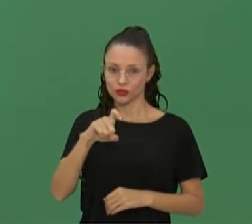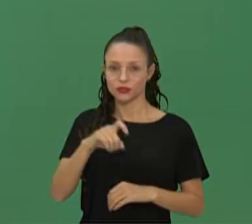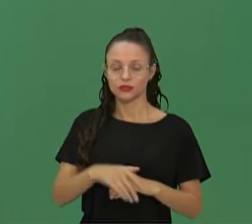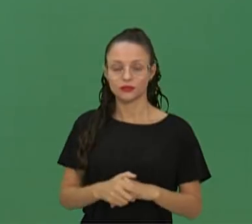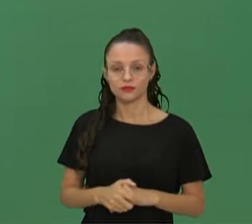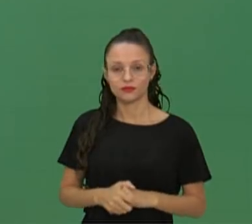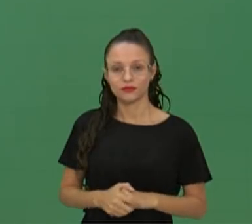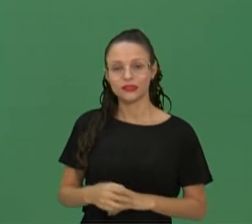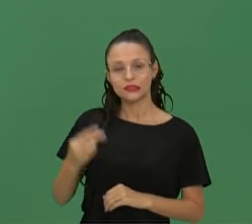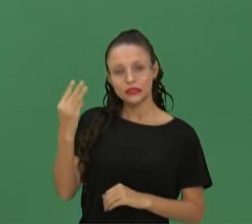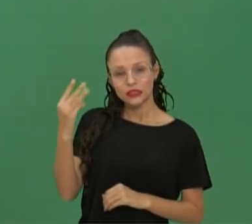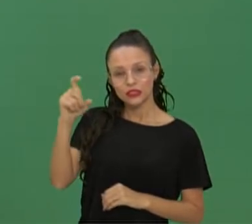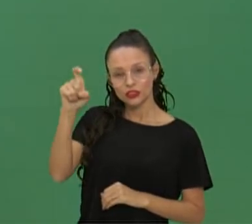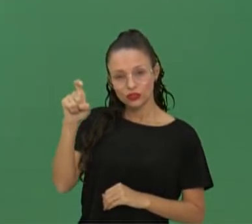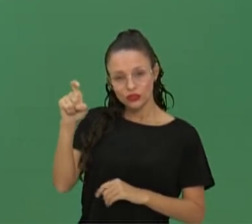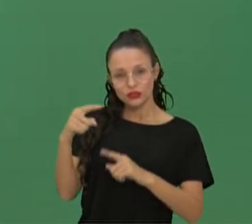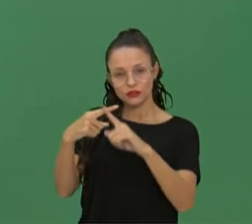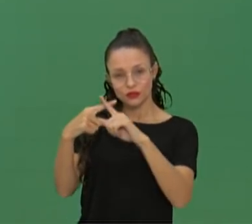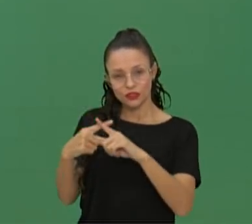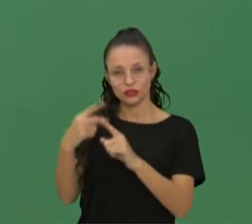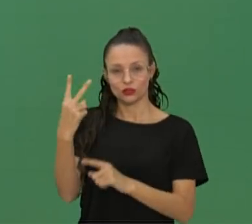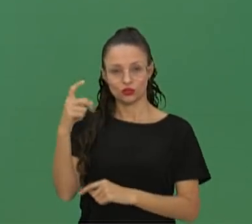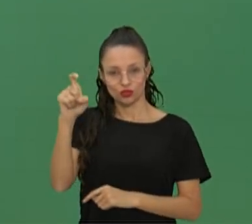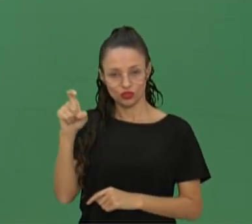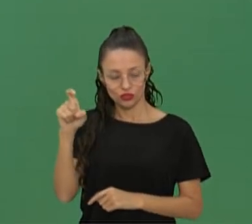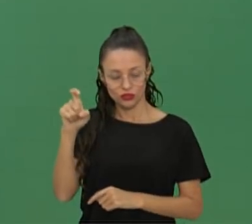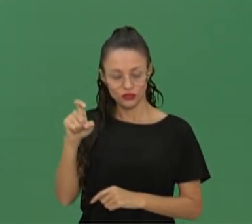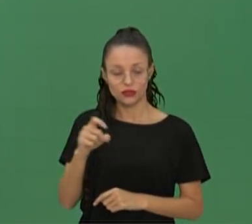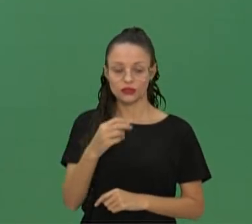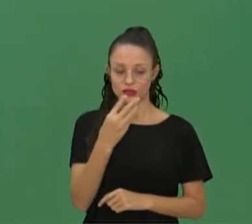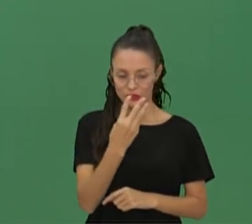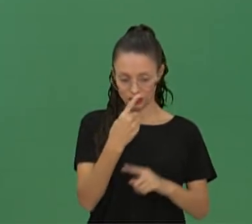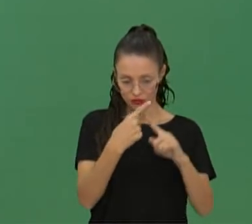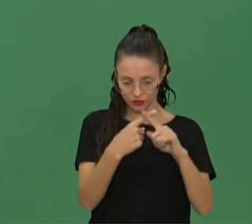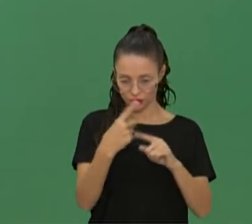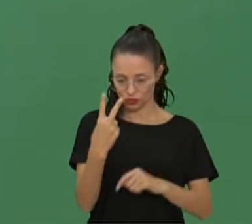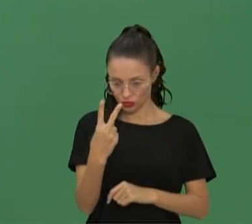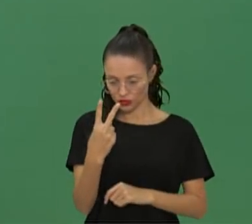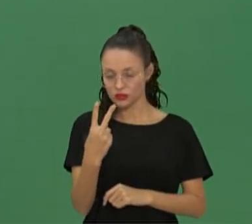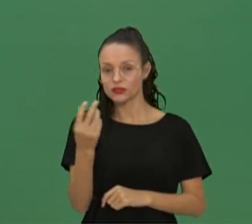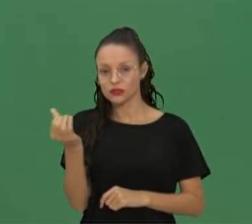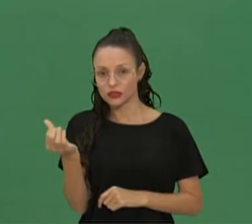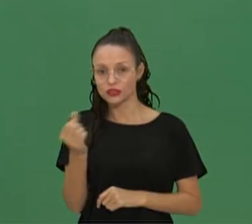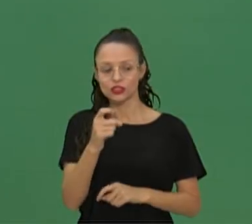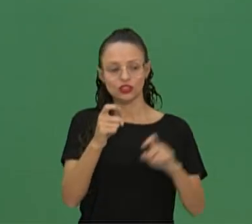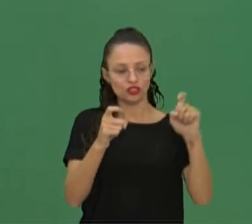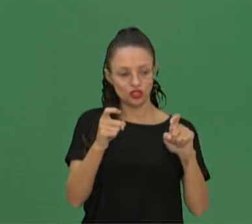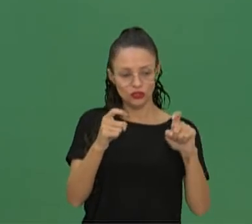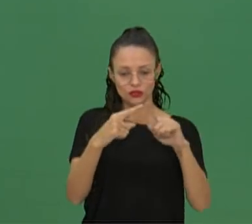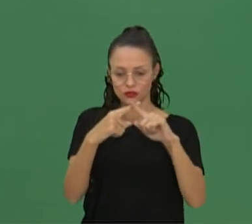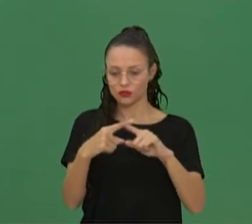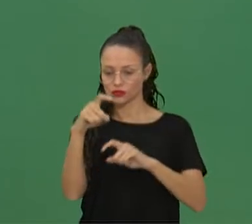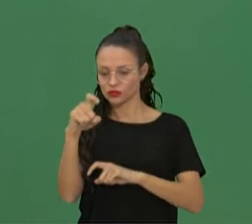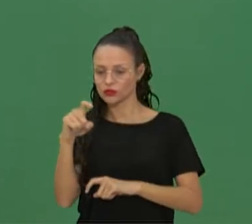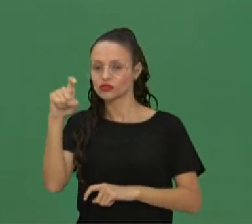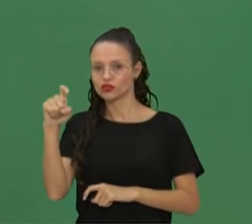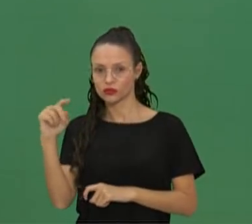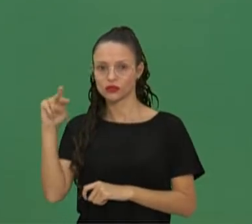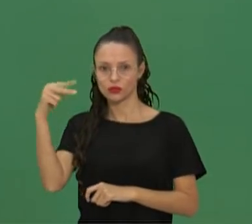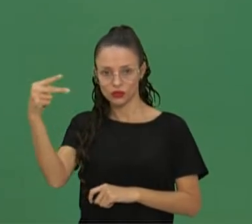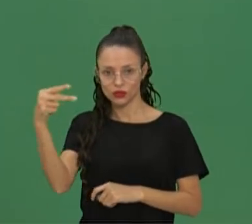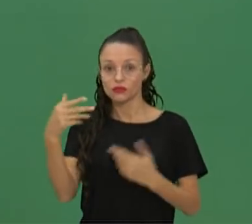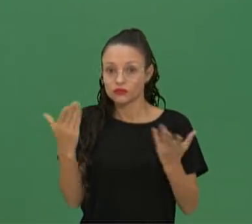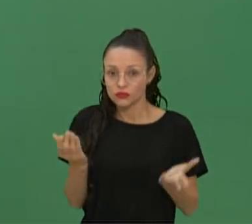E 3x vezes 2x? 3 vezes 2 é 6. X vezes x? X ao quadrado. Então, vai